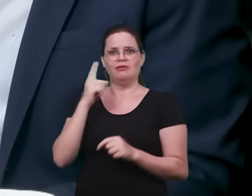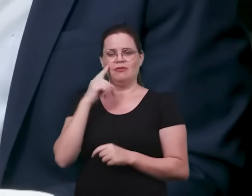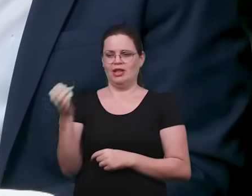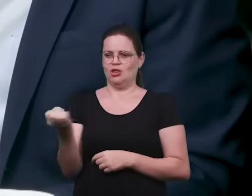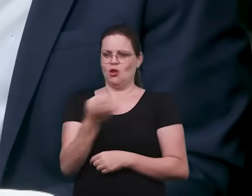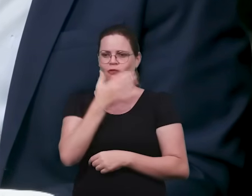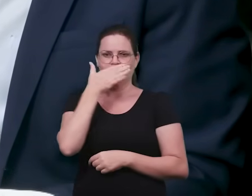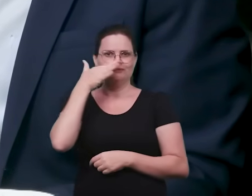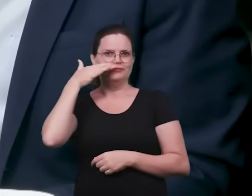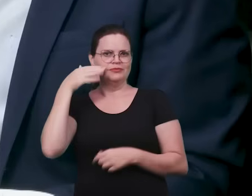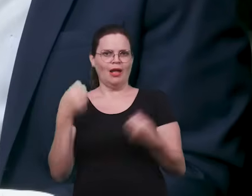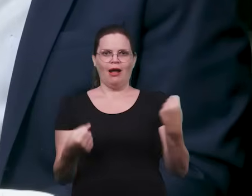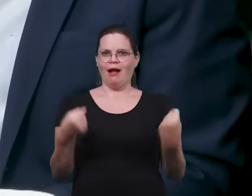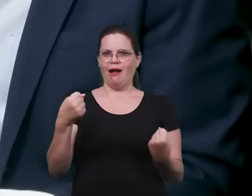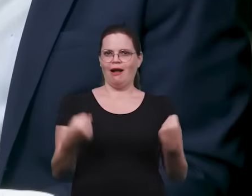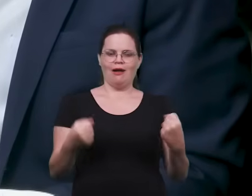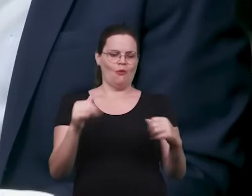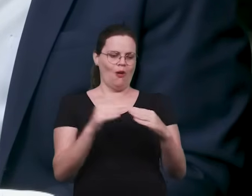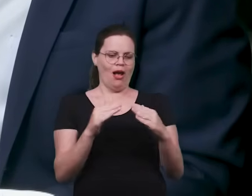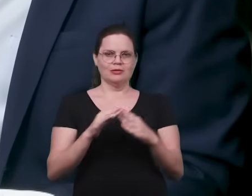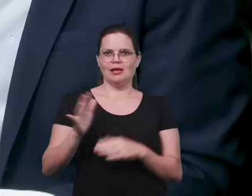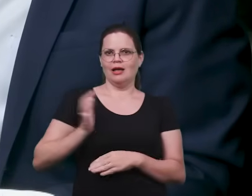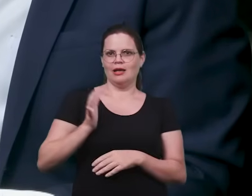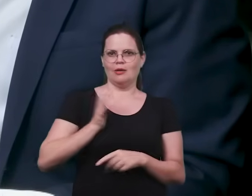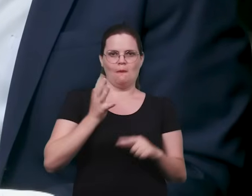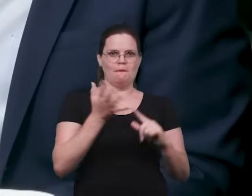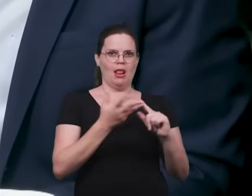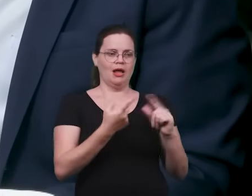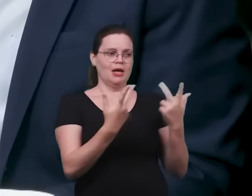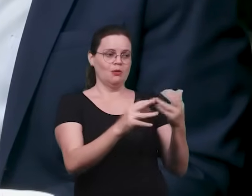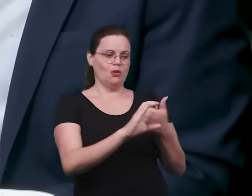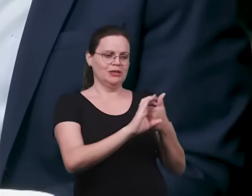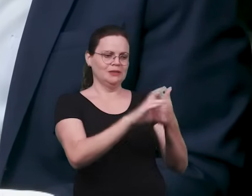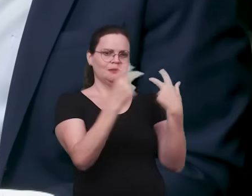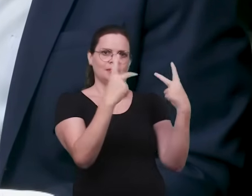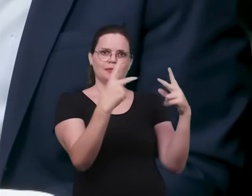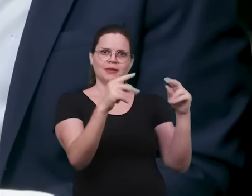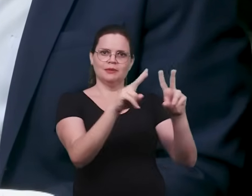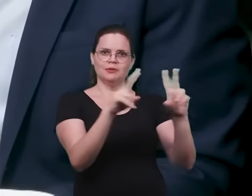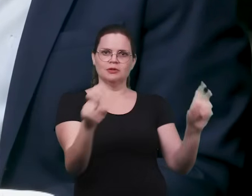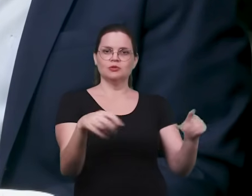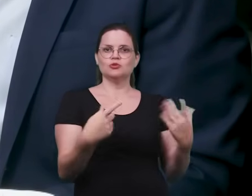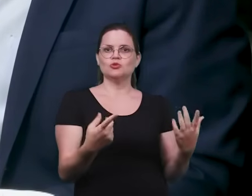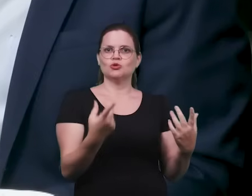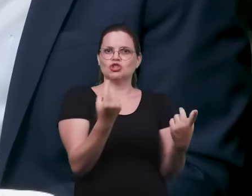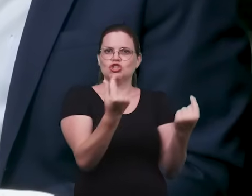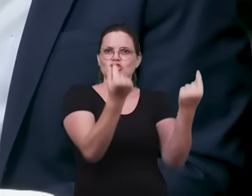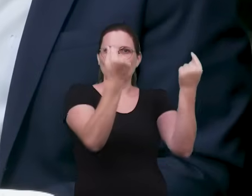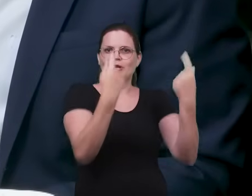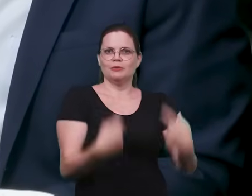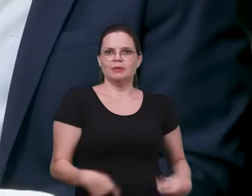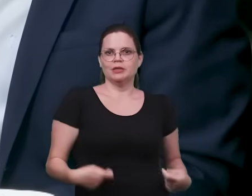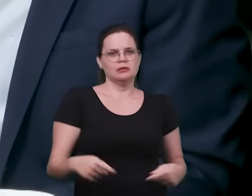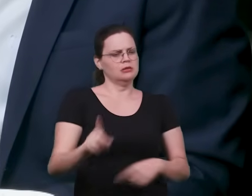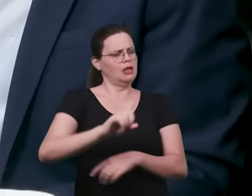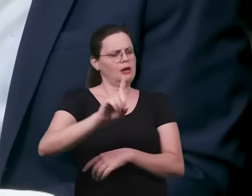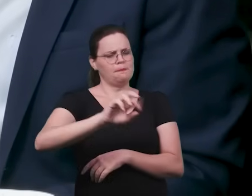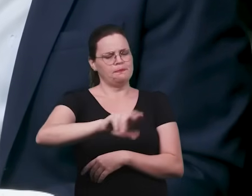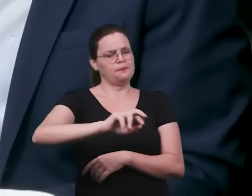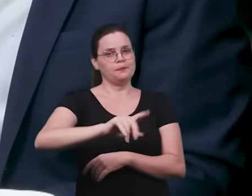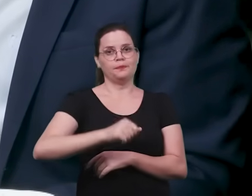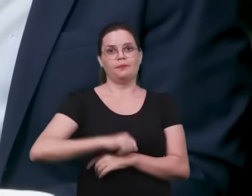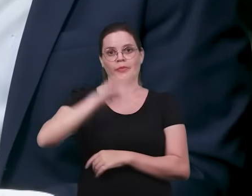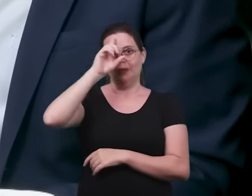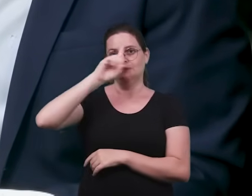casa nova, bens materiais, como o cristianismo muitas vezes prega do evangelho da prosperidade. Não é